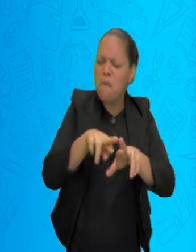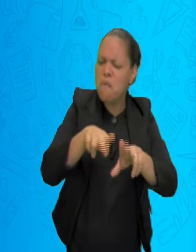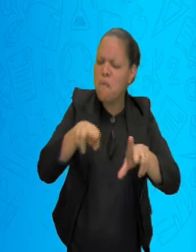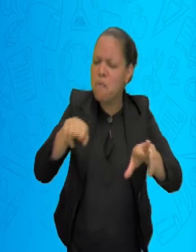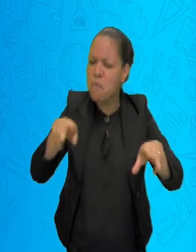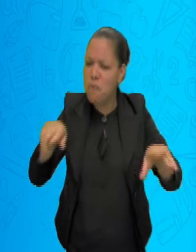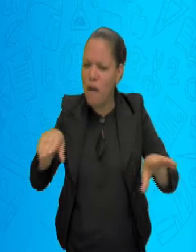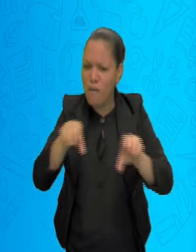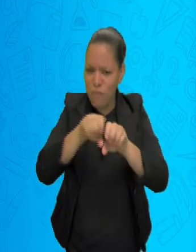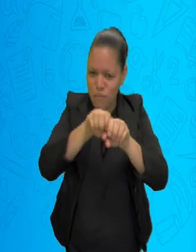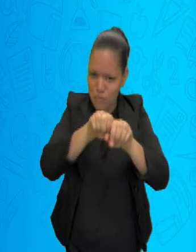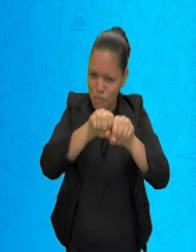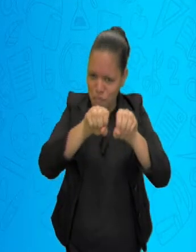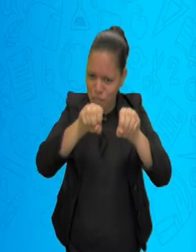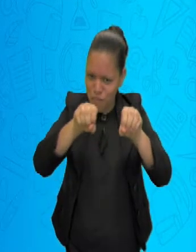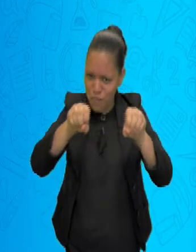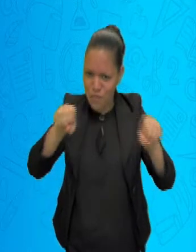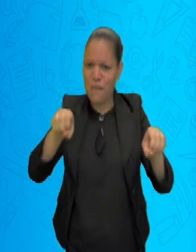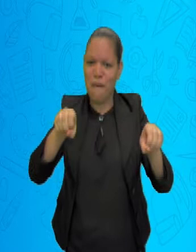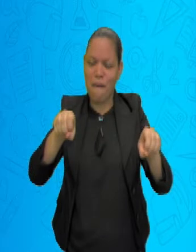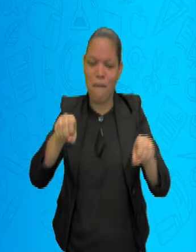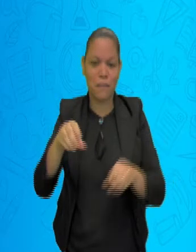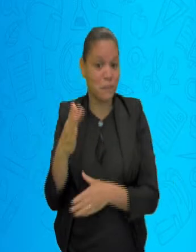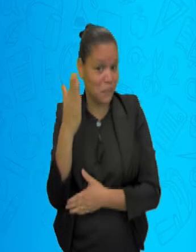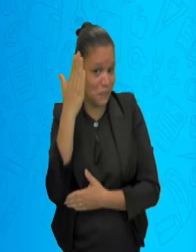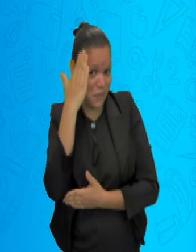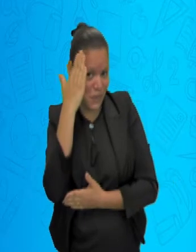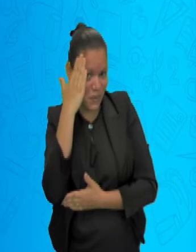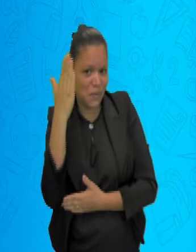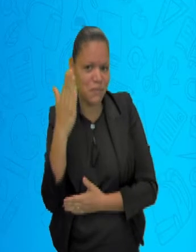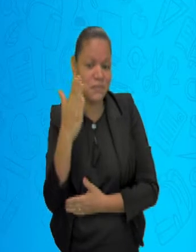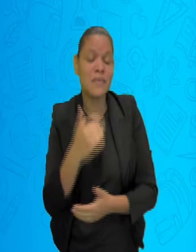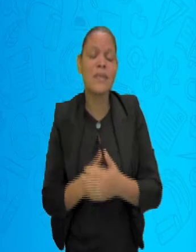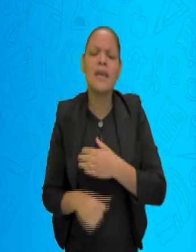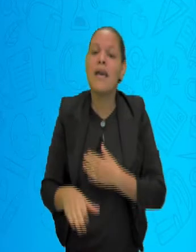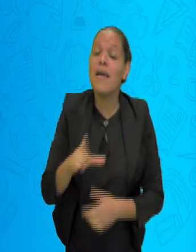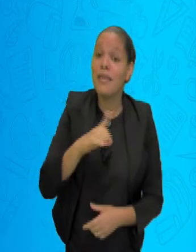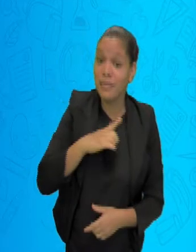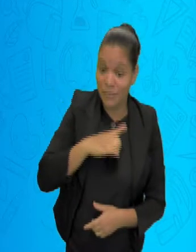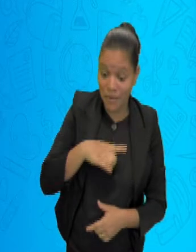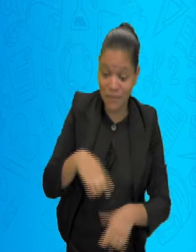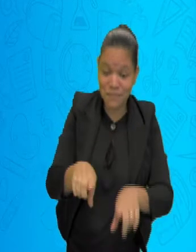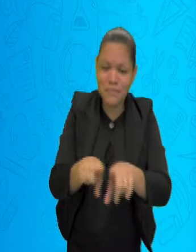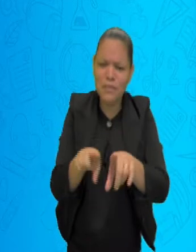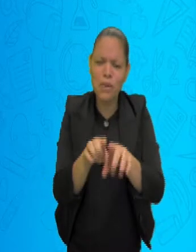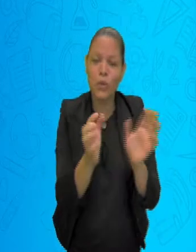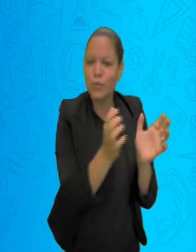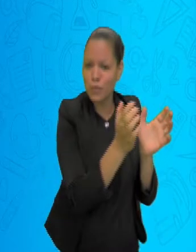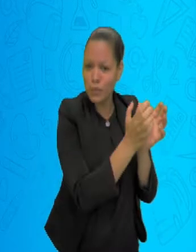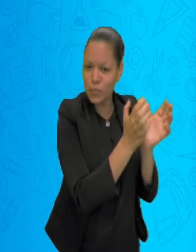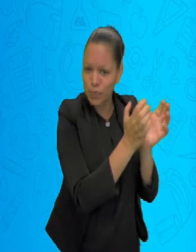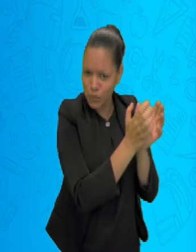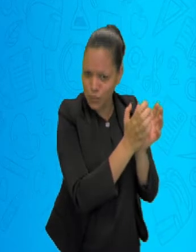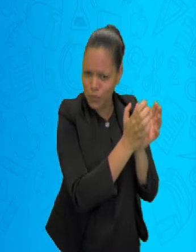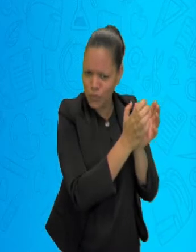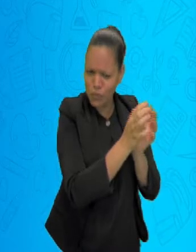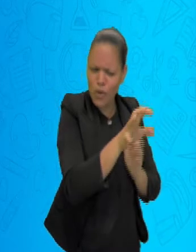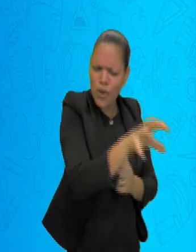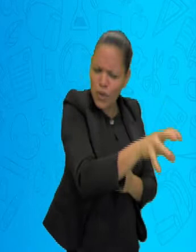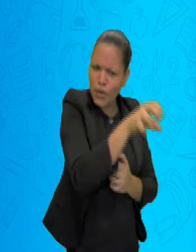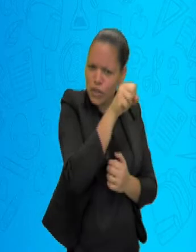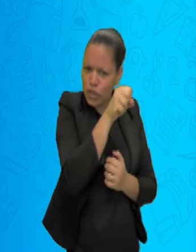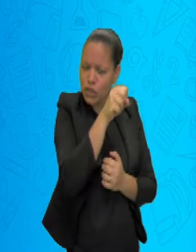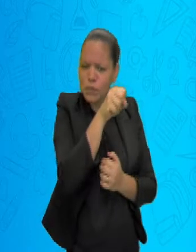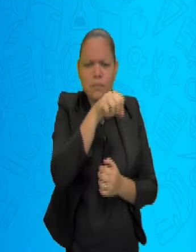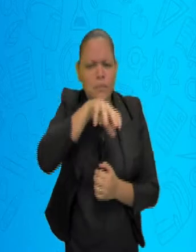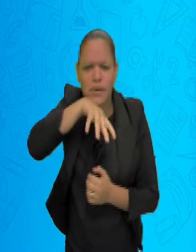ferro, tá? E também nós temos aqui o extrativismo animal, que é a prática de pesca e de caça.